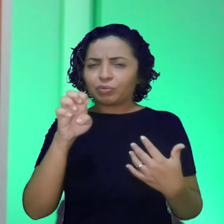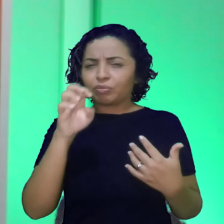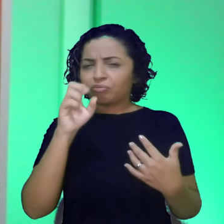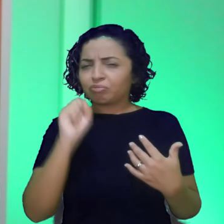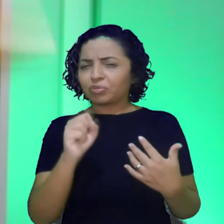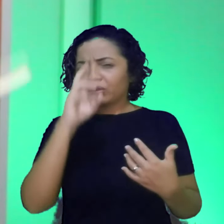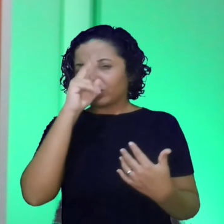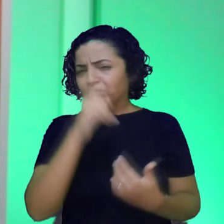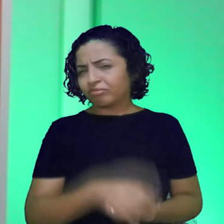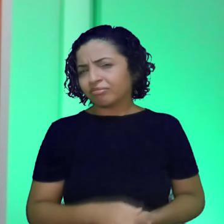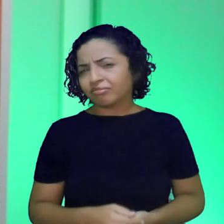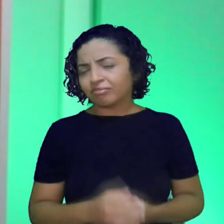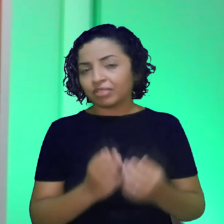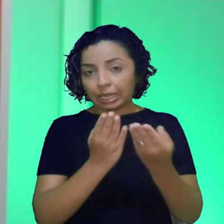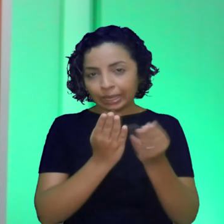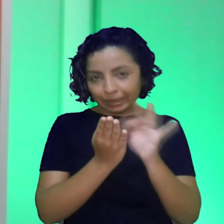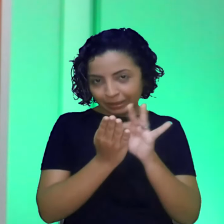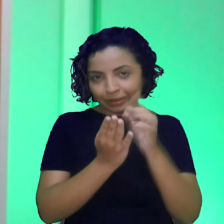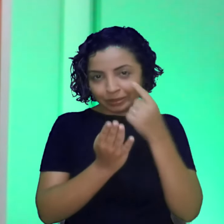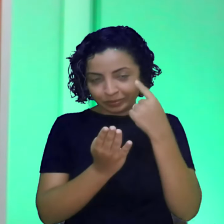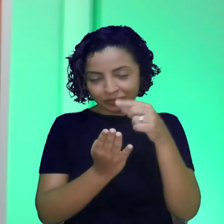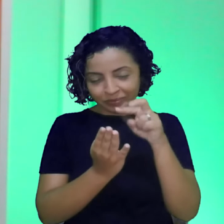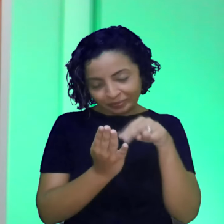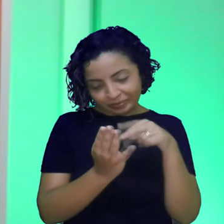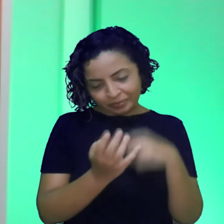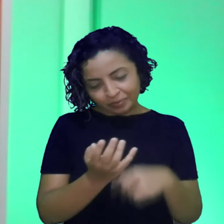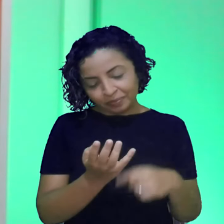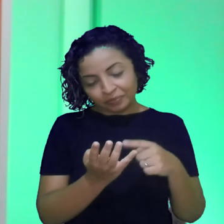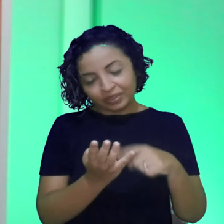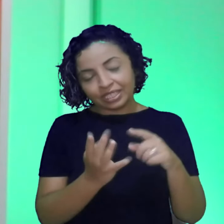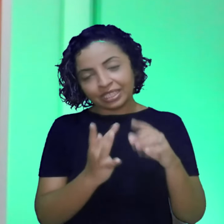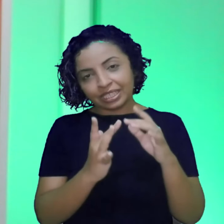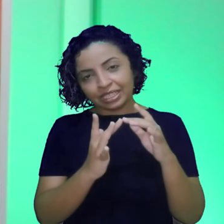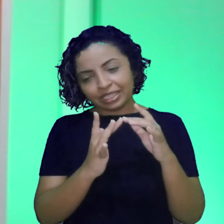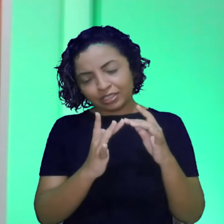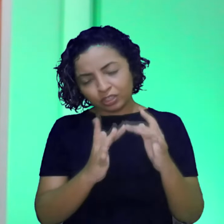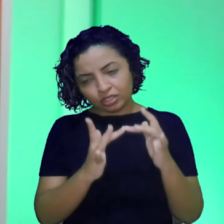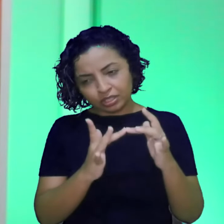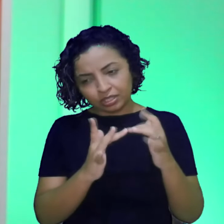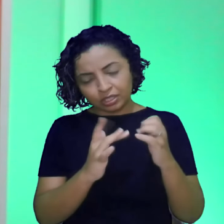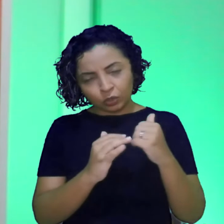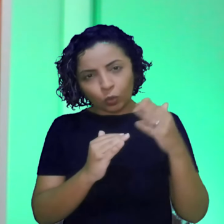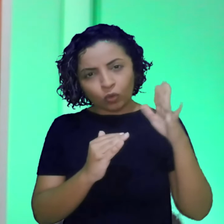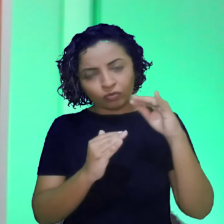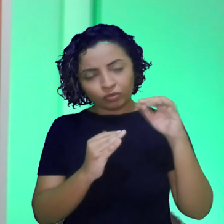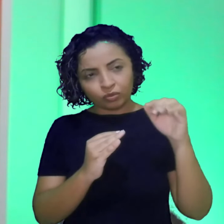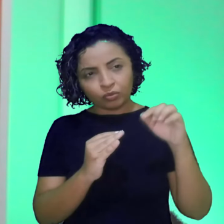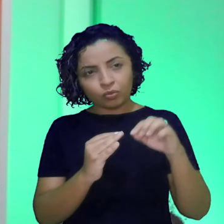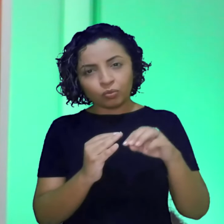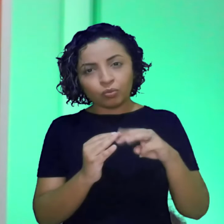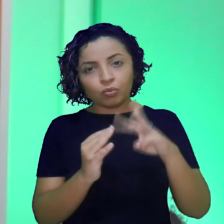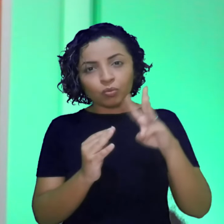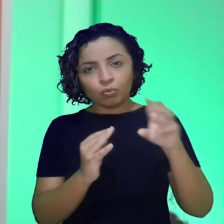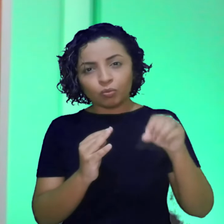mas deixa eu dar uma lida na orelha aqui. E Trilha Estreita ao Confim, Matsuo Basho.